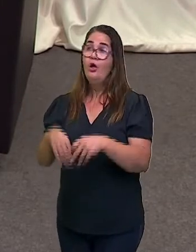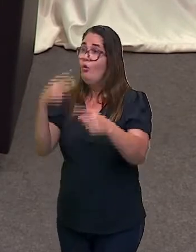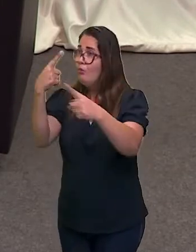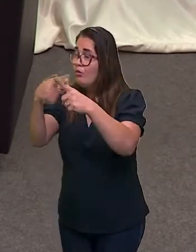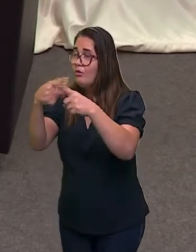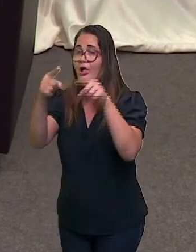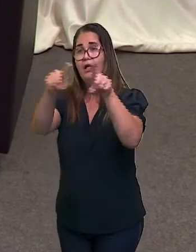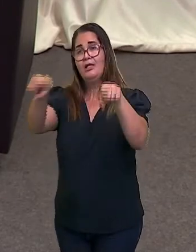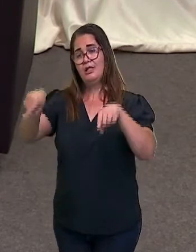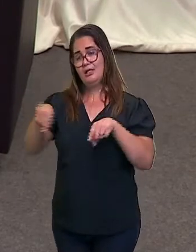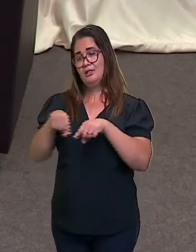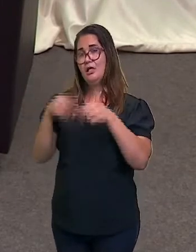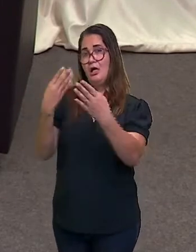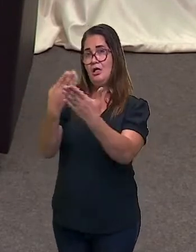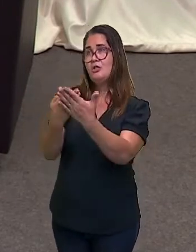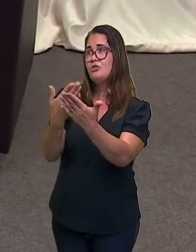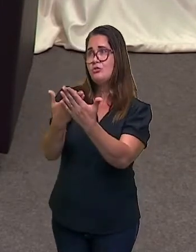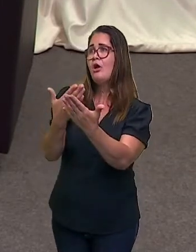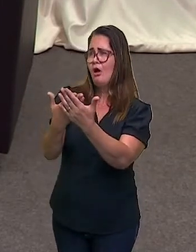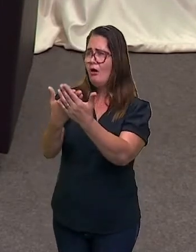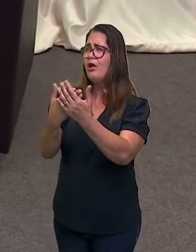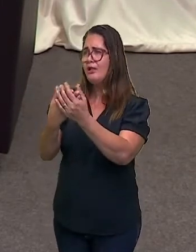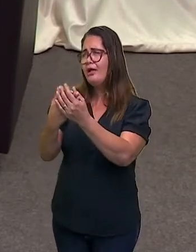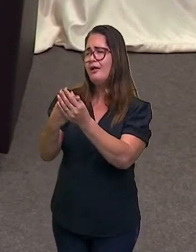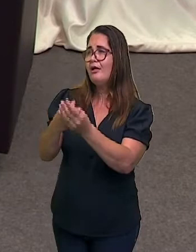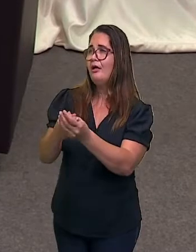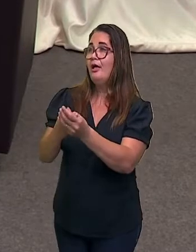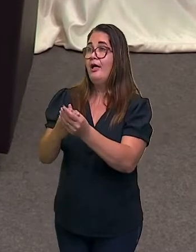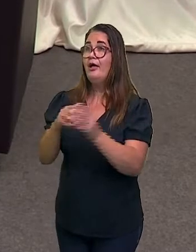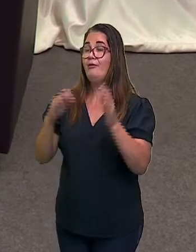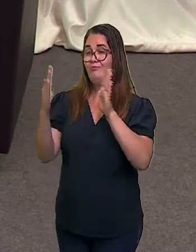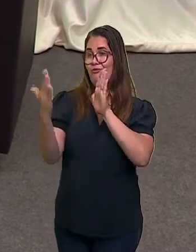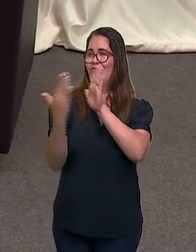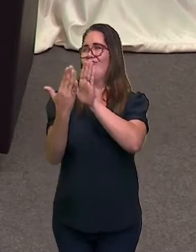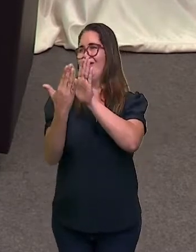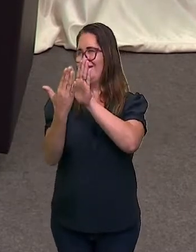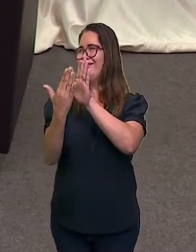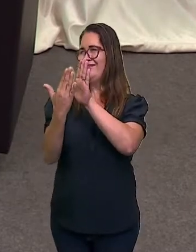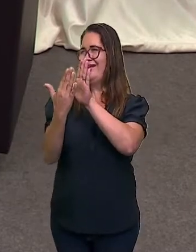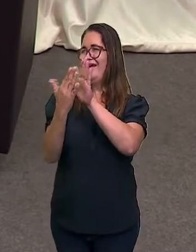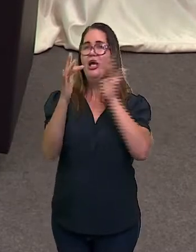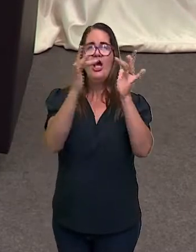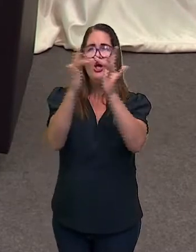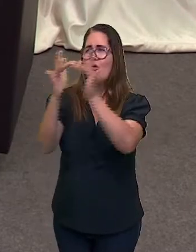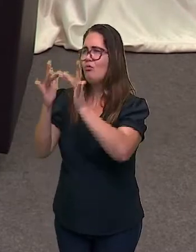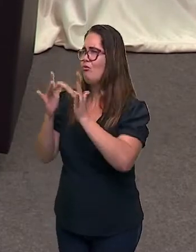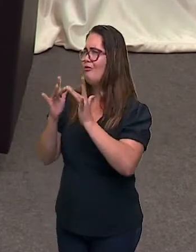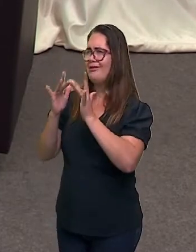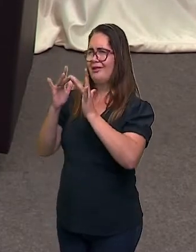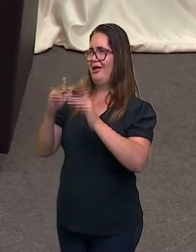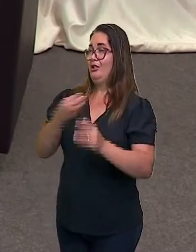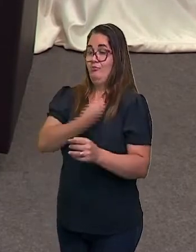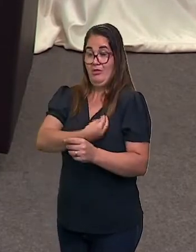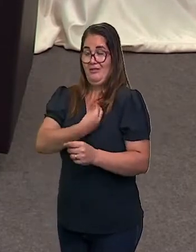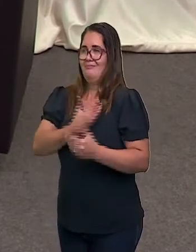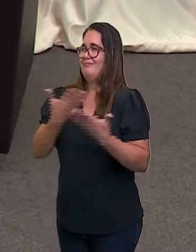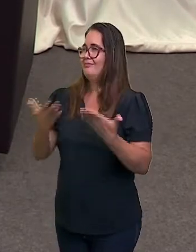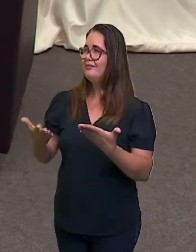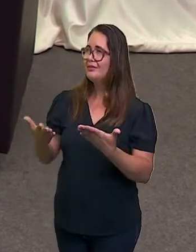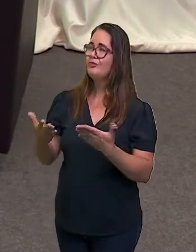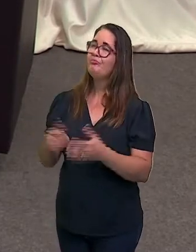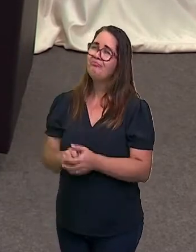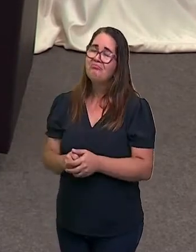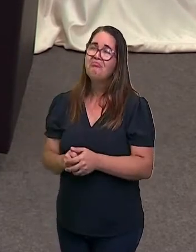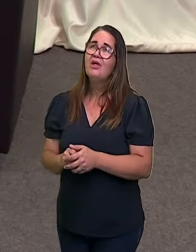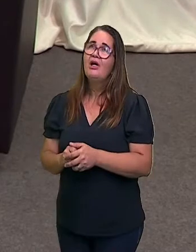Trabalhar o dia a dia com eles. Então, eu fiquei questionando